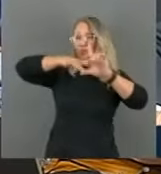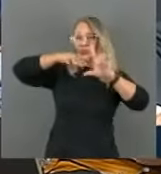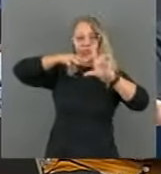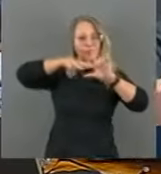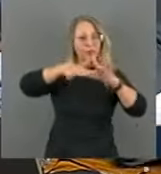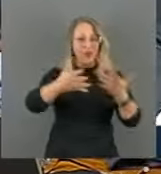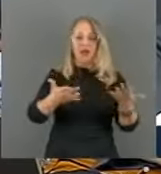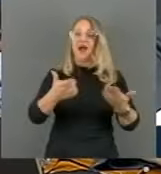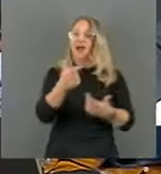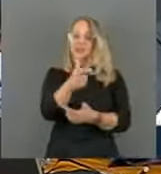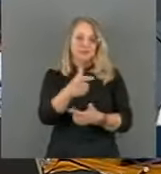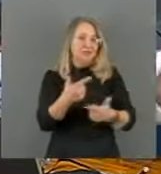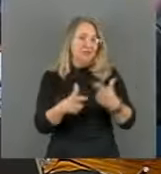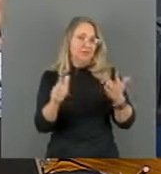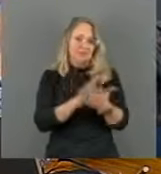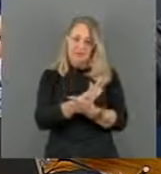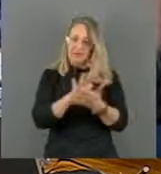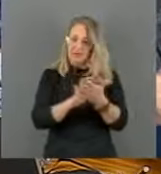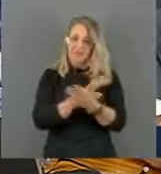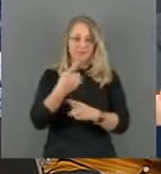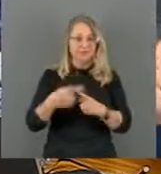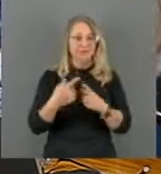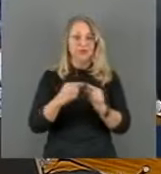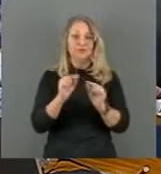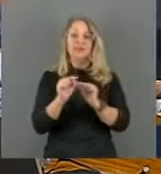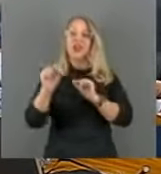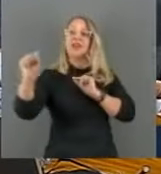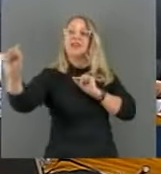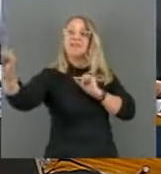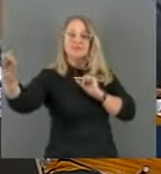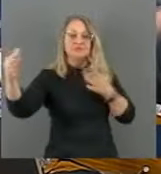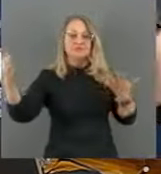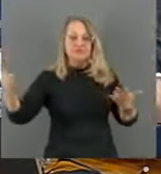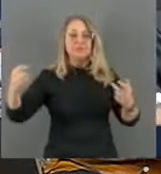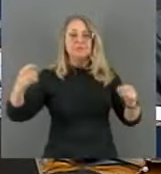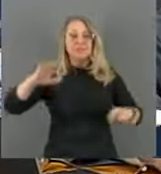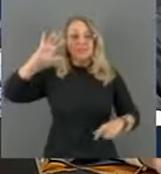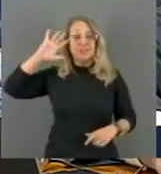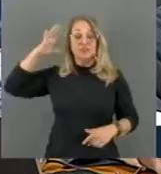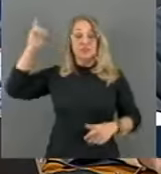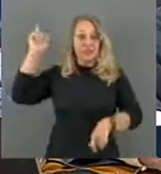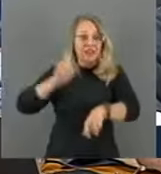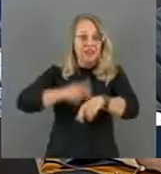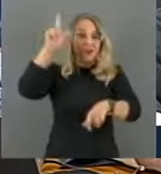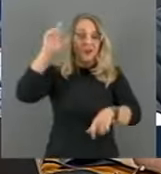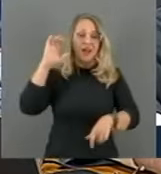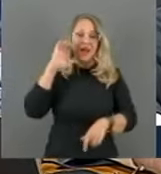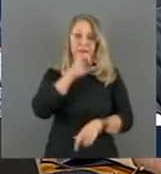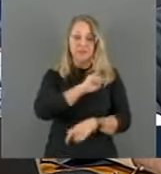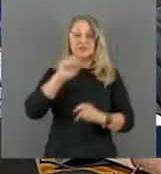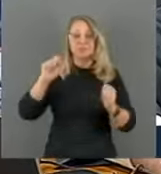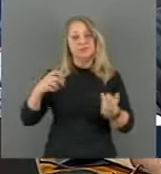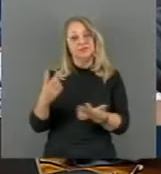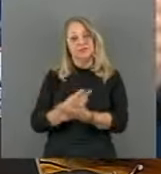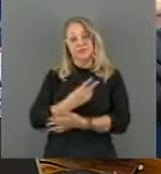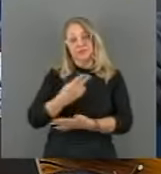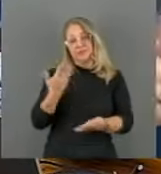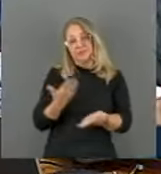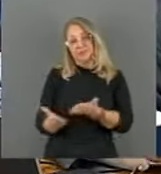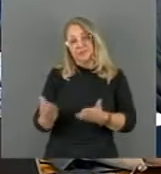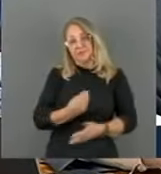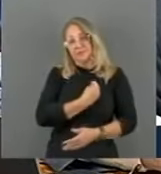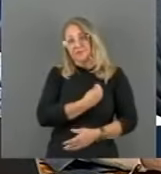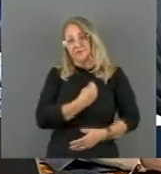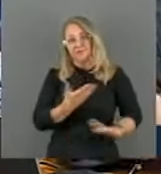a esse tipo de situação porque não estão na ponta da linha tendo que tomar uma decisão Em fração de segundo que pode custar sua vida e às vezes